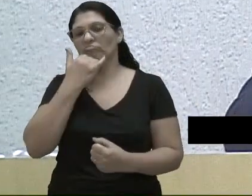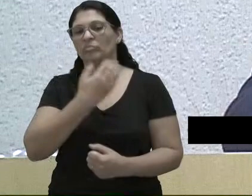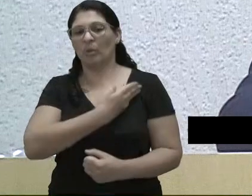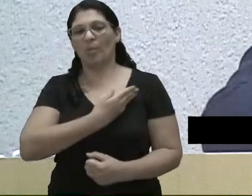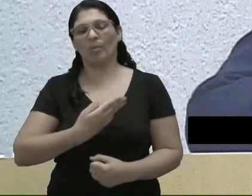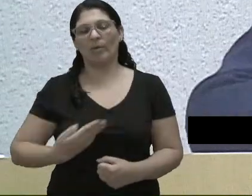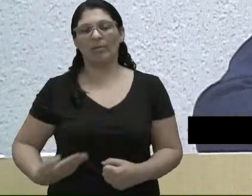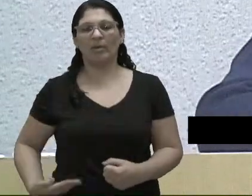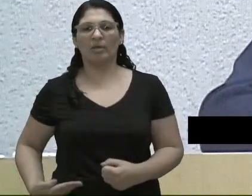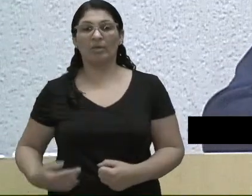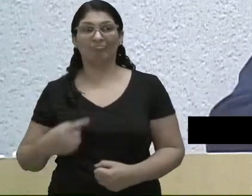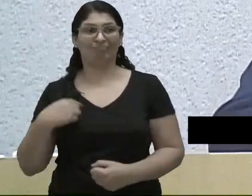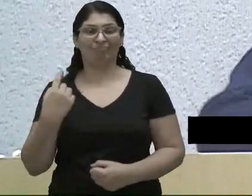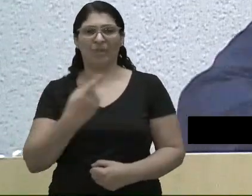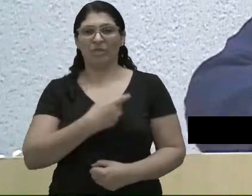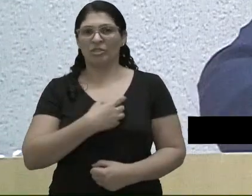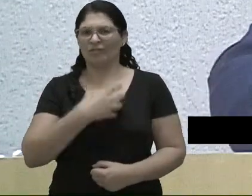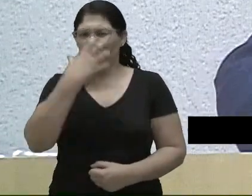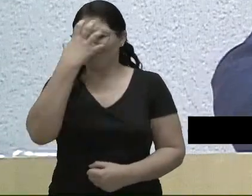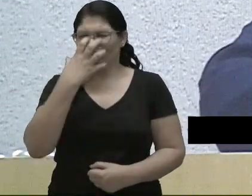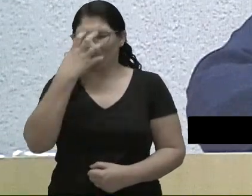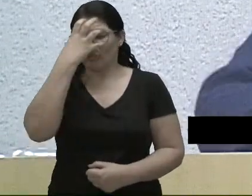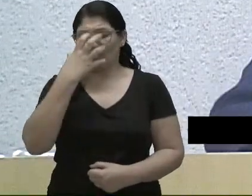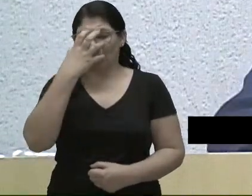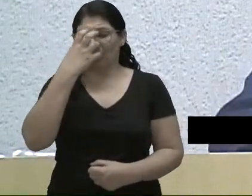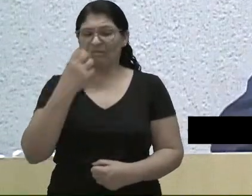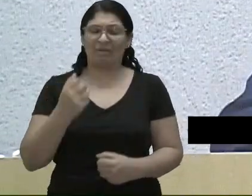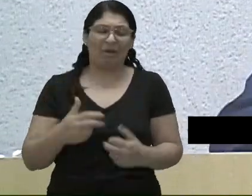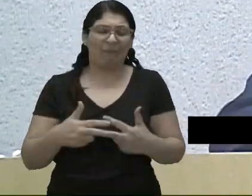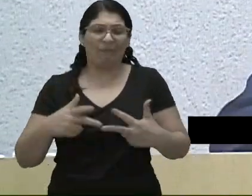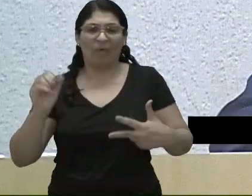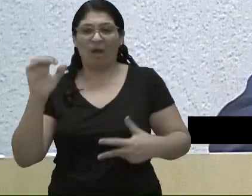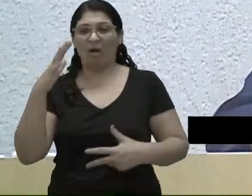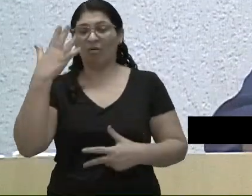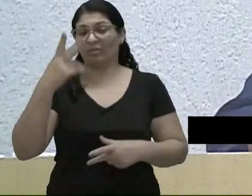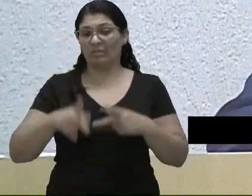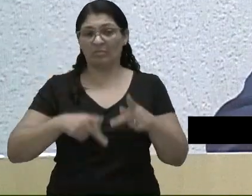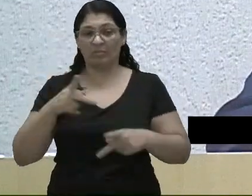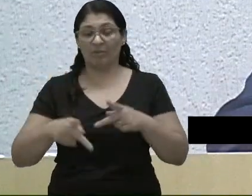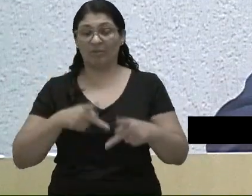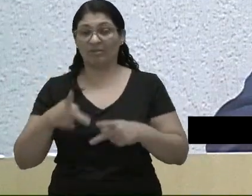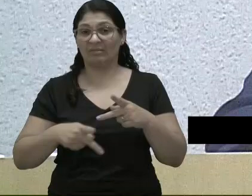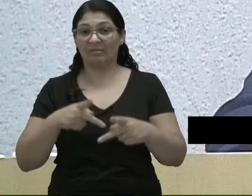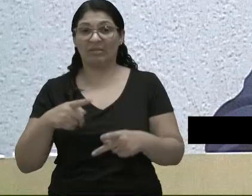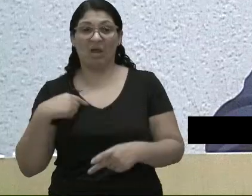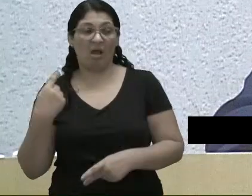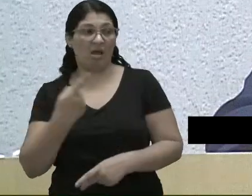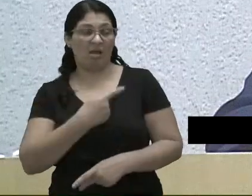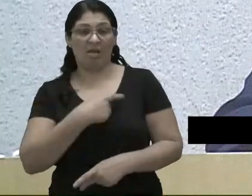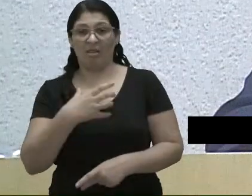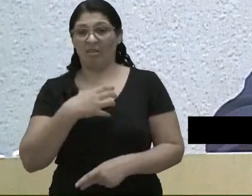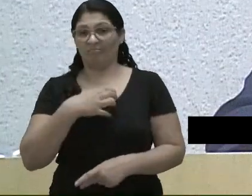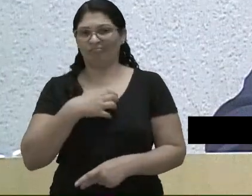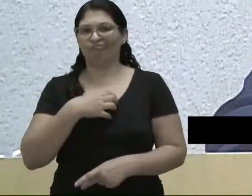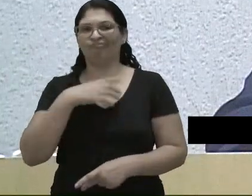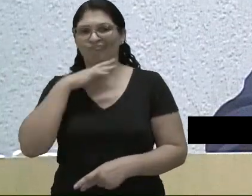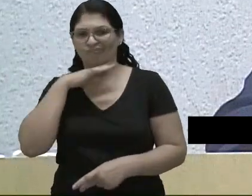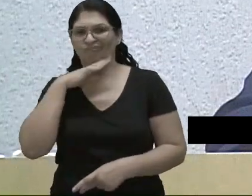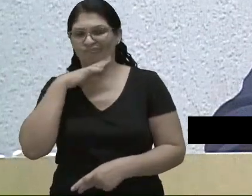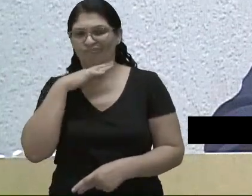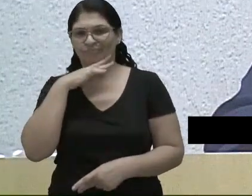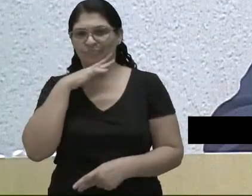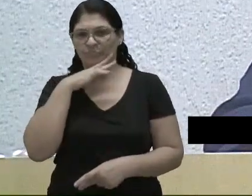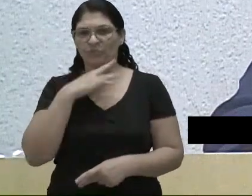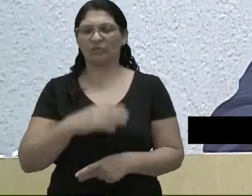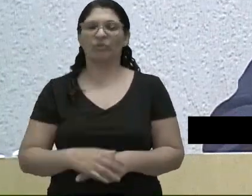tão indignado com algumas coisas que vêm em nome da população que a gente acaba tomando as dores e, às vezes, a gente acaba extravasando, tá? A